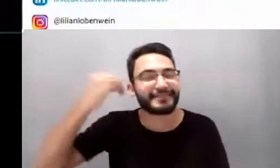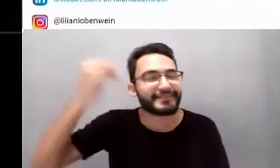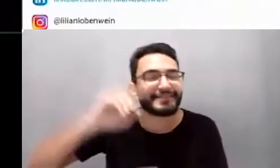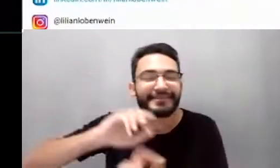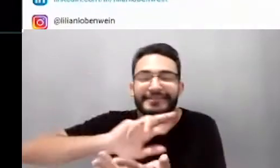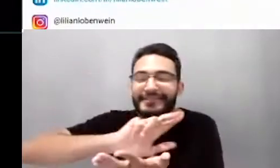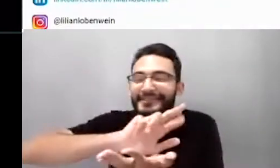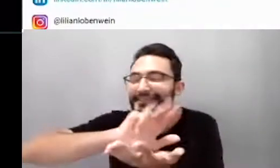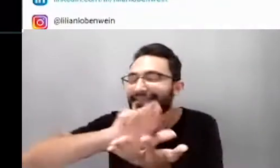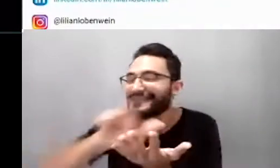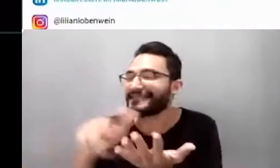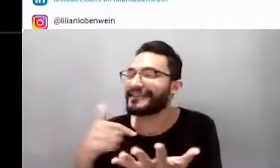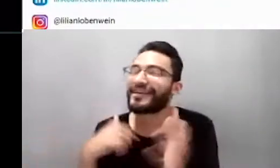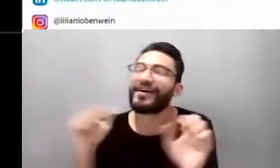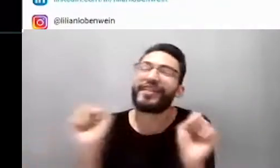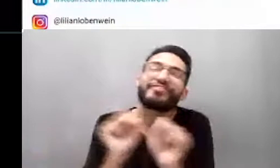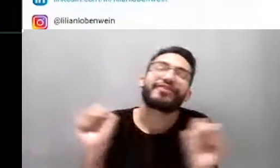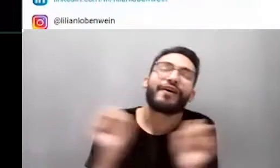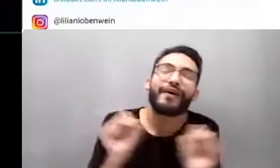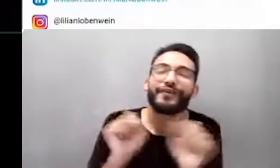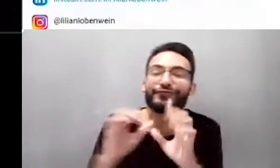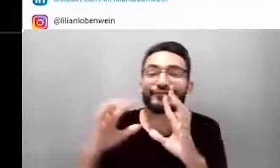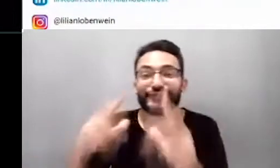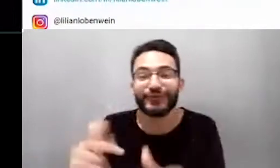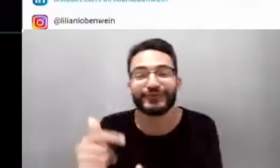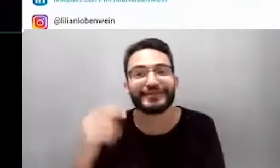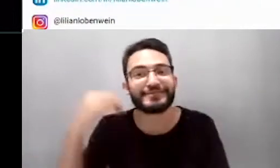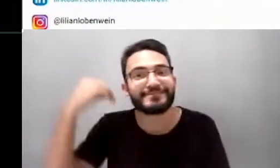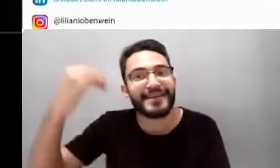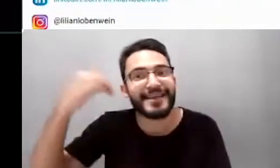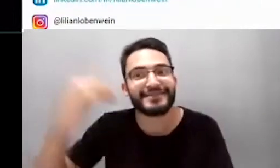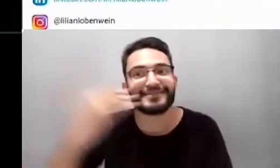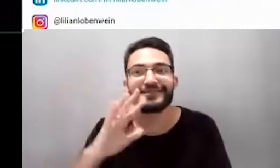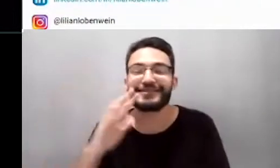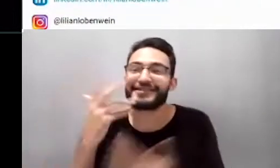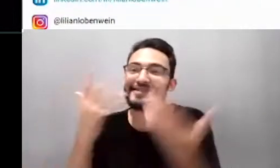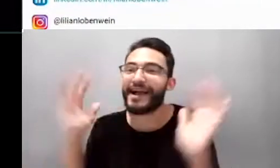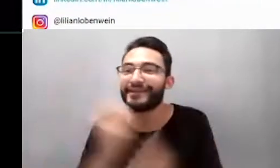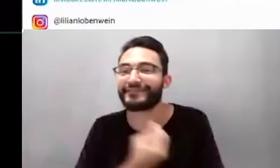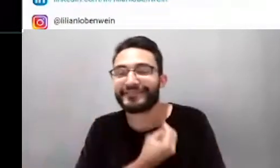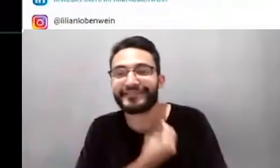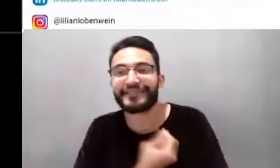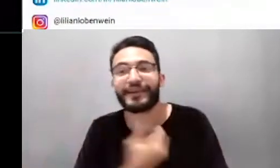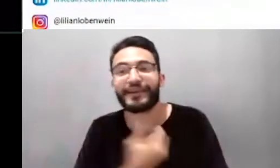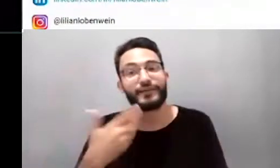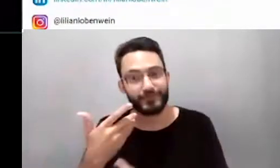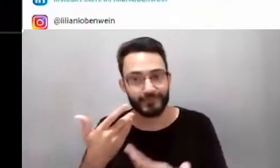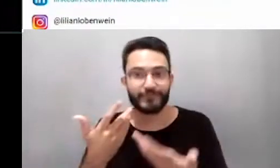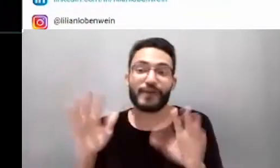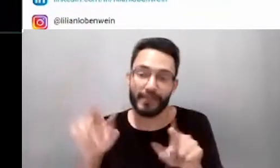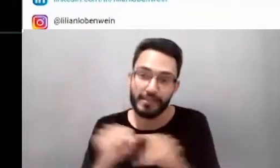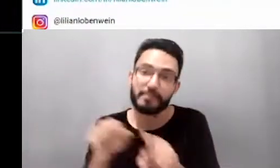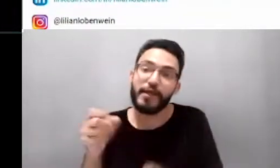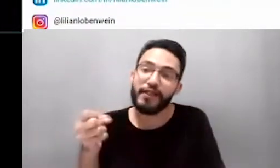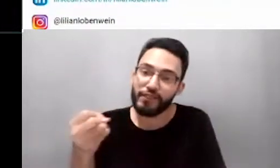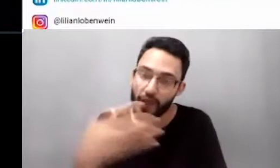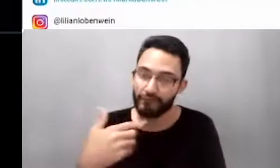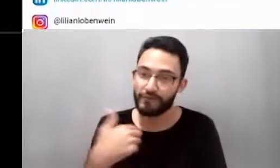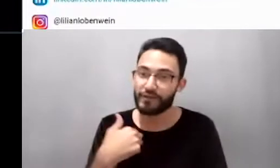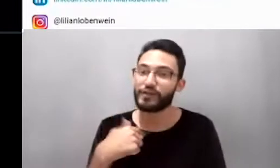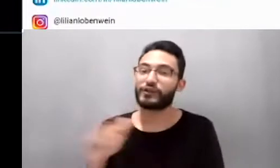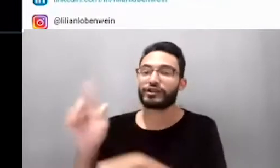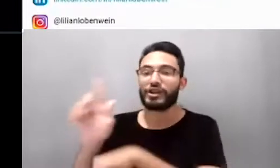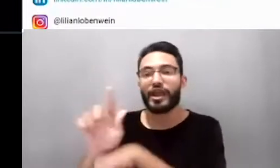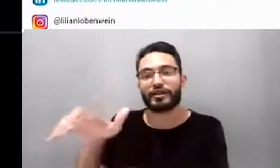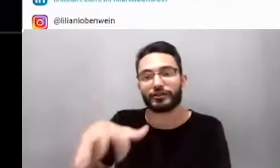adoro todas as experiências que eu vivi e estou vivendo e estou começando uma nova aqui. Eu sou gerente aqui da área de RH